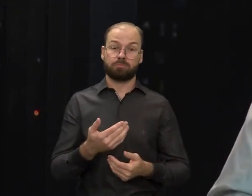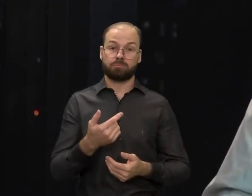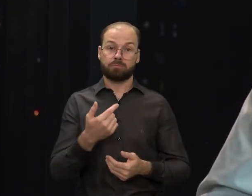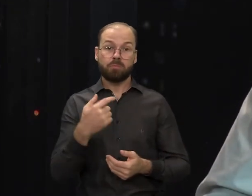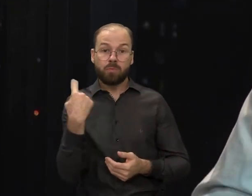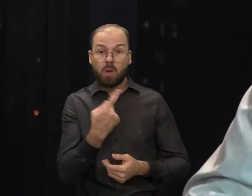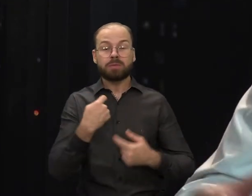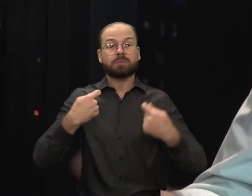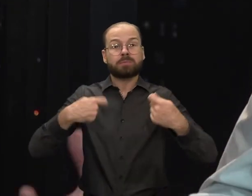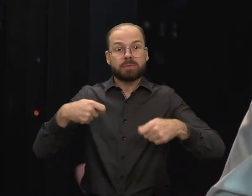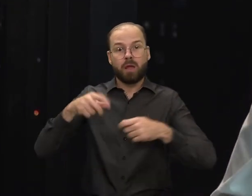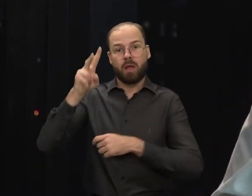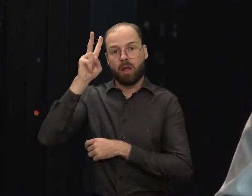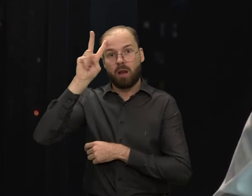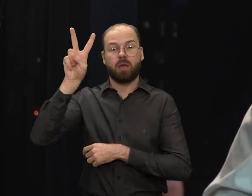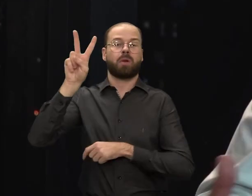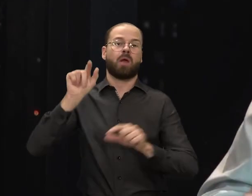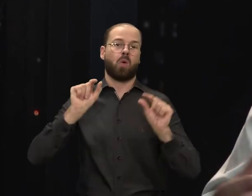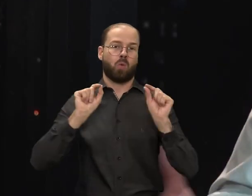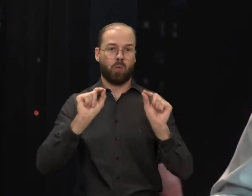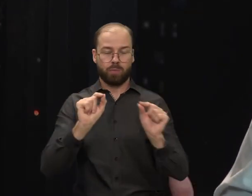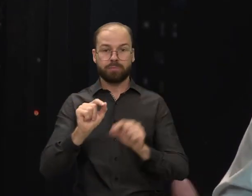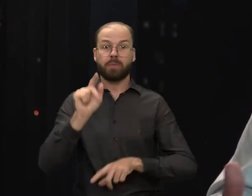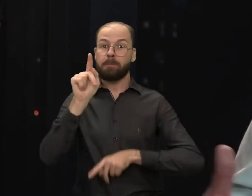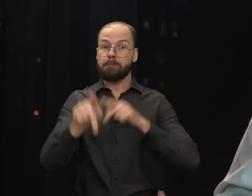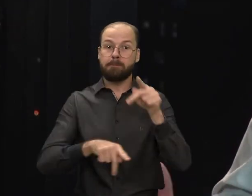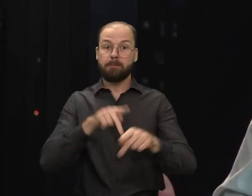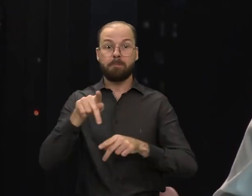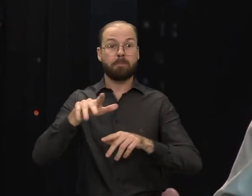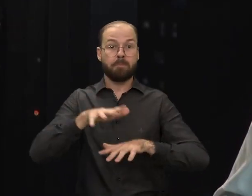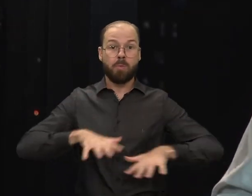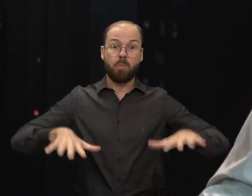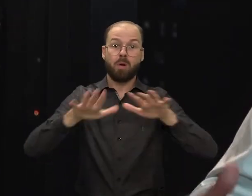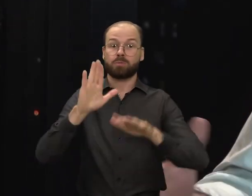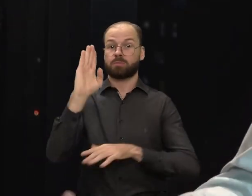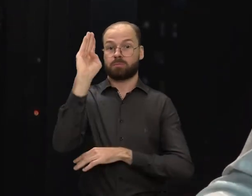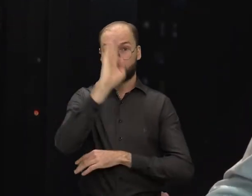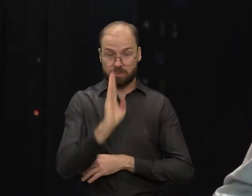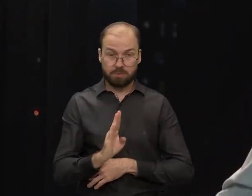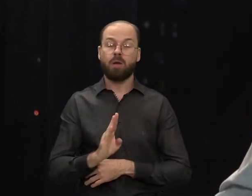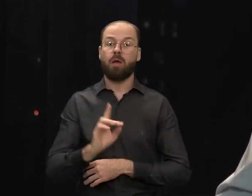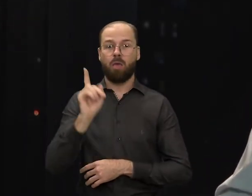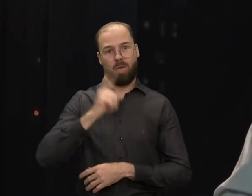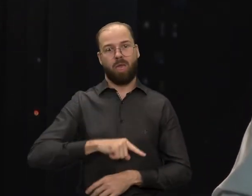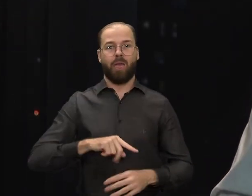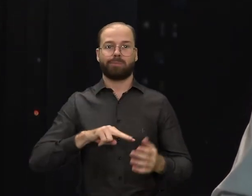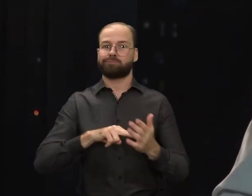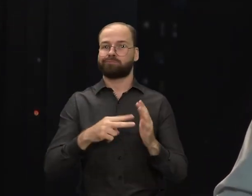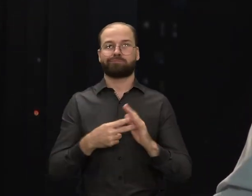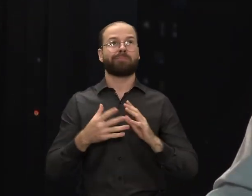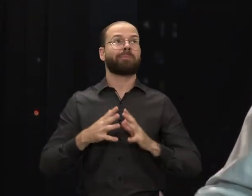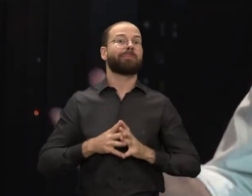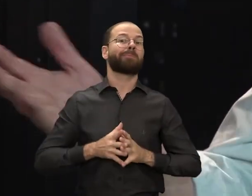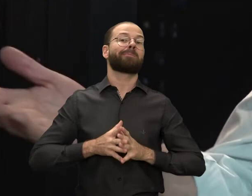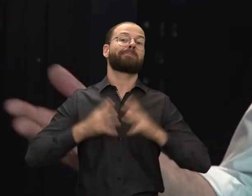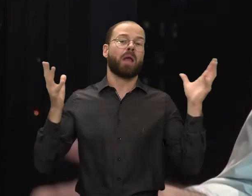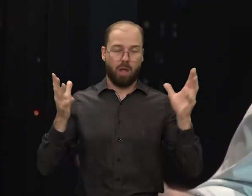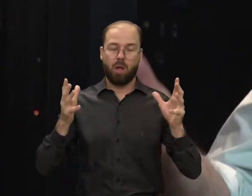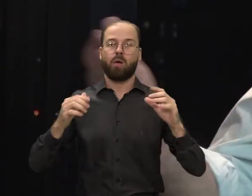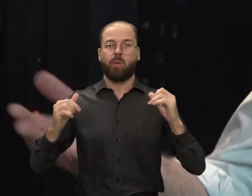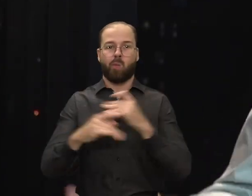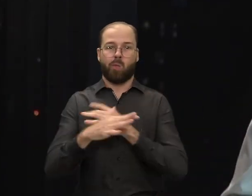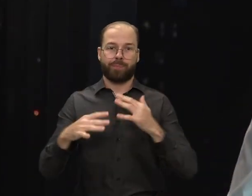gente tem que lembrar, assim, a população brasileira hoje ela é eminentemente urbana, né? Então, se você